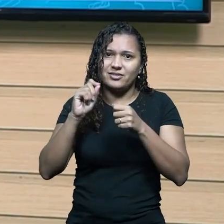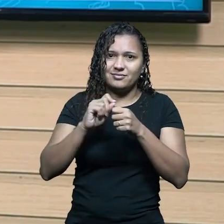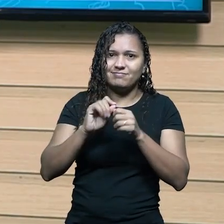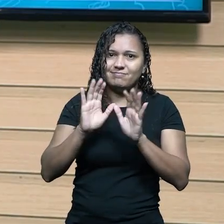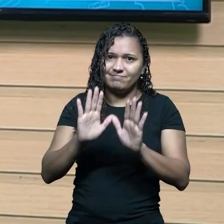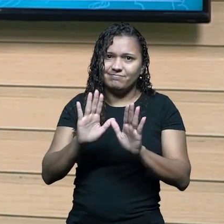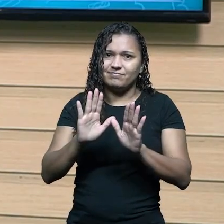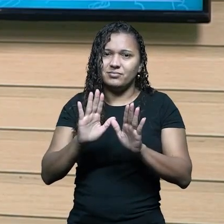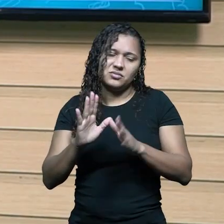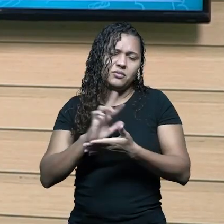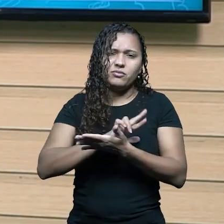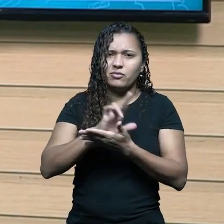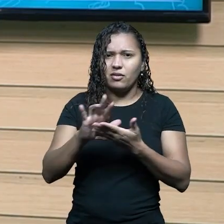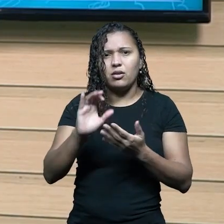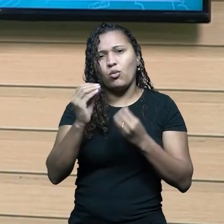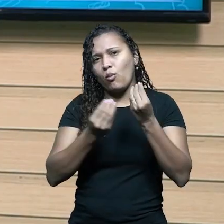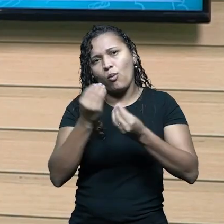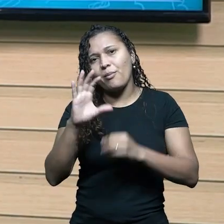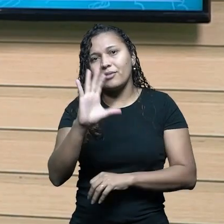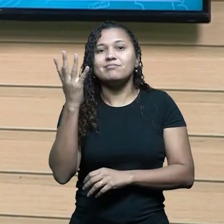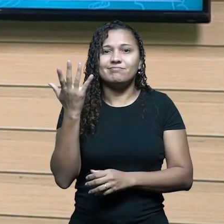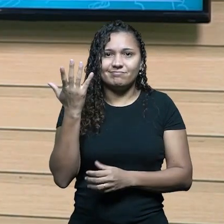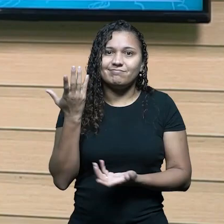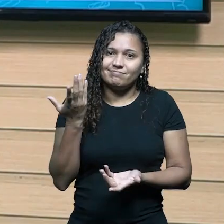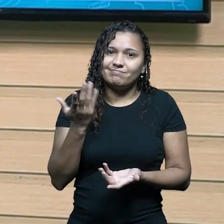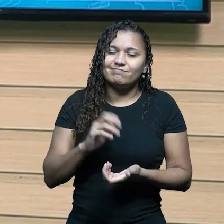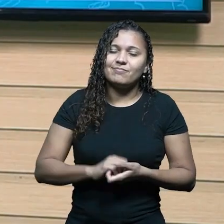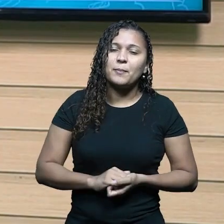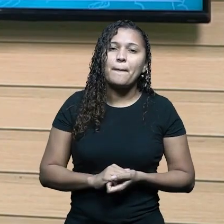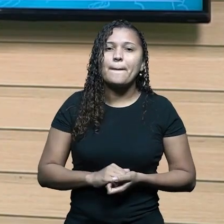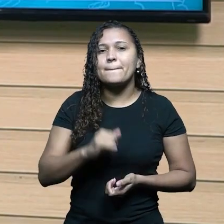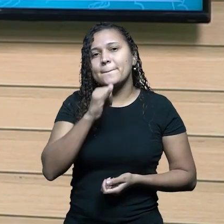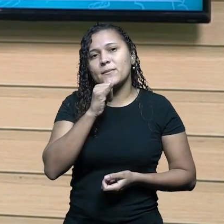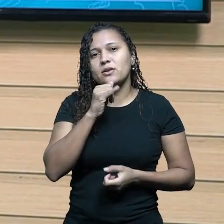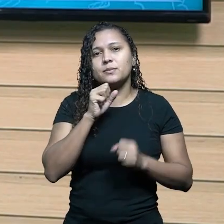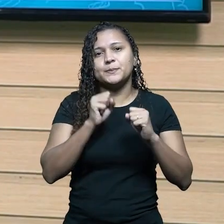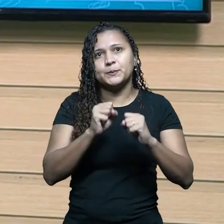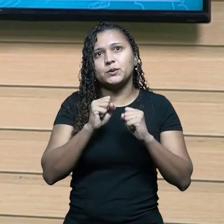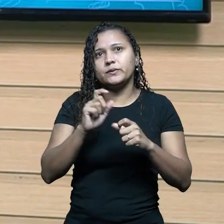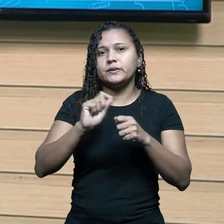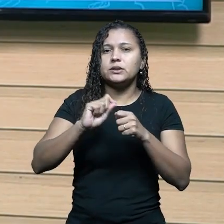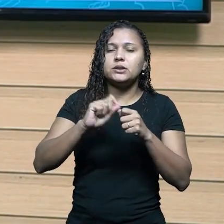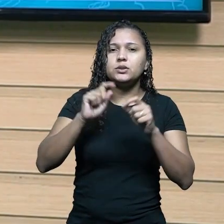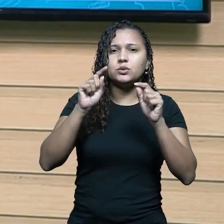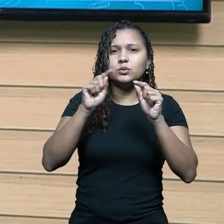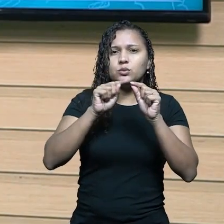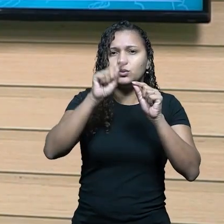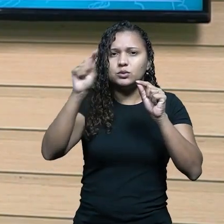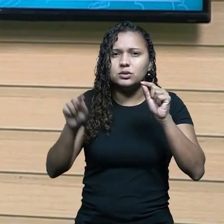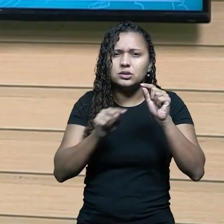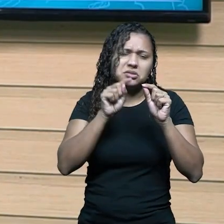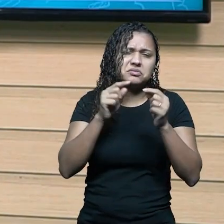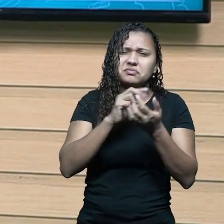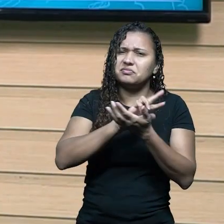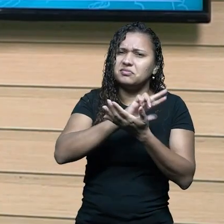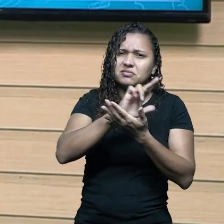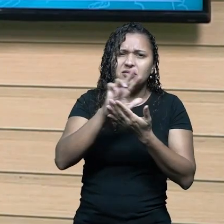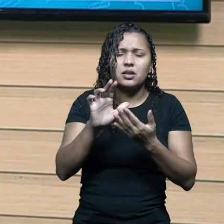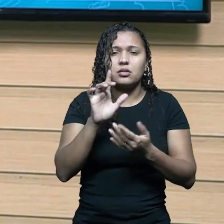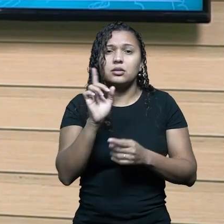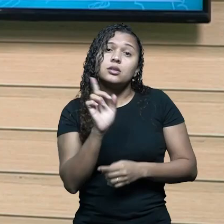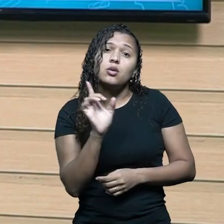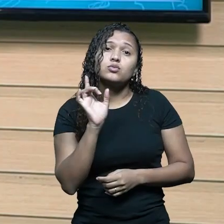como isso acontece, ou as formas de como isso acontece. Tá? Então você pode gerar um círculo de diferentes